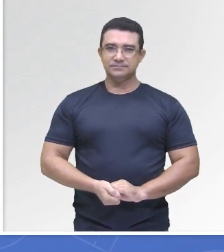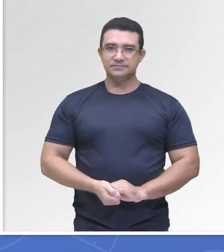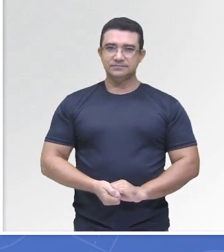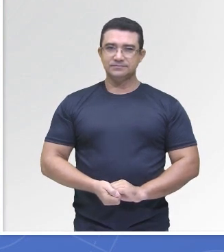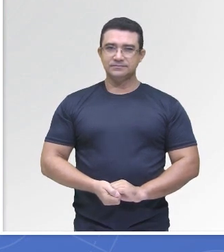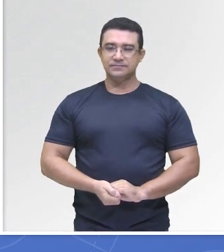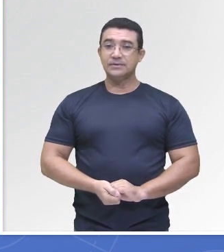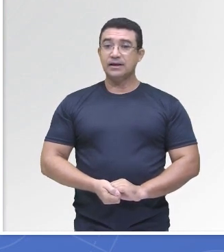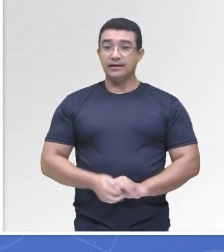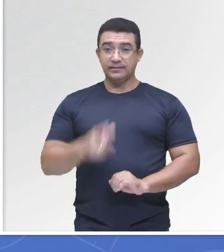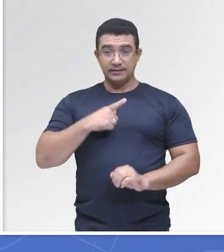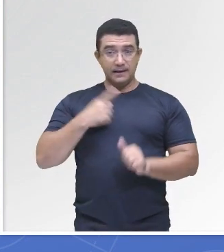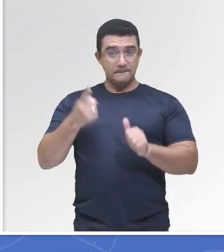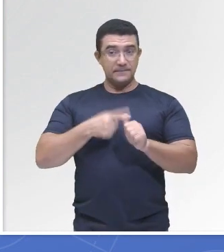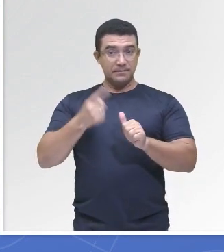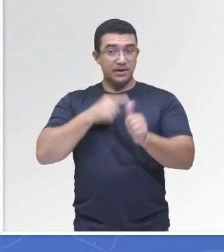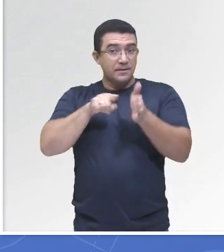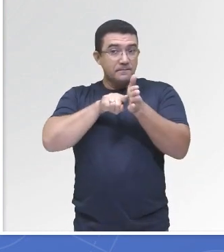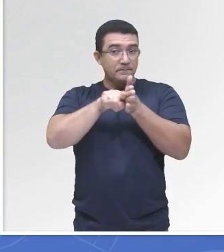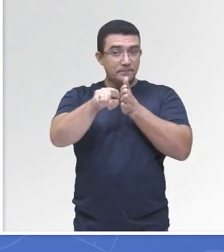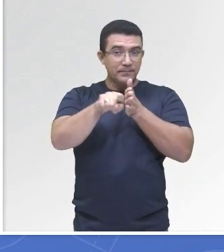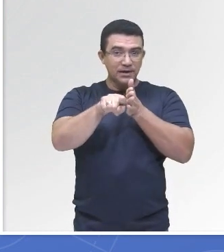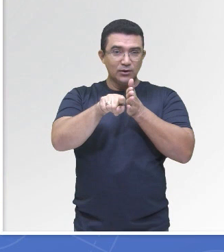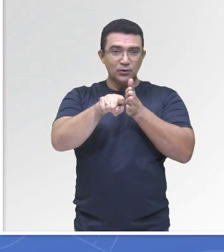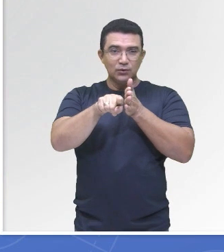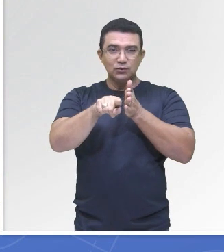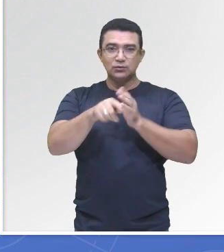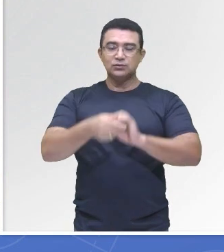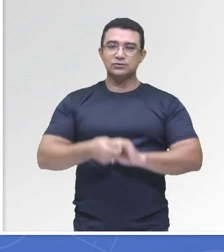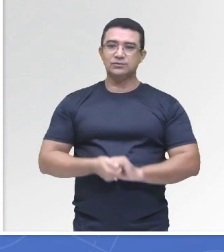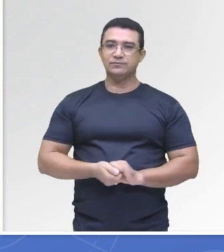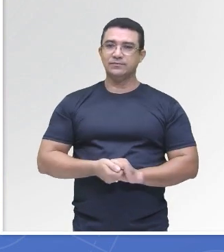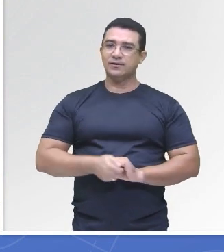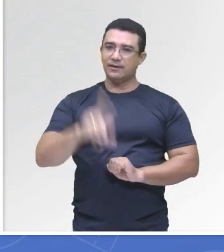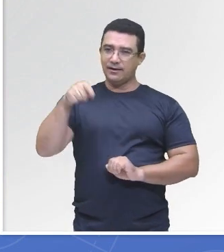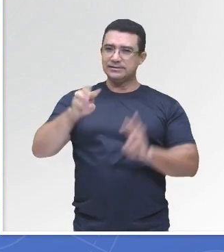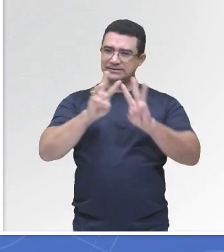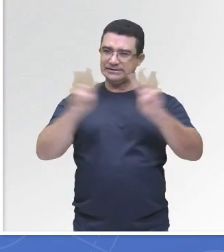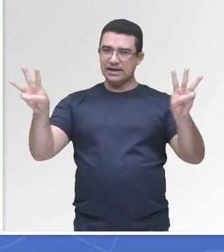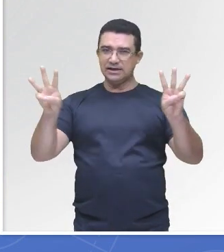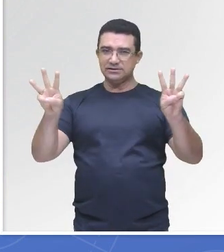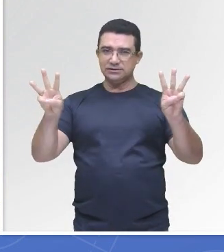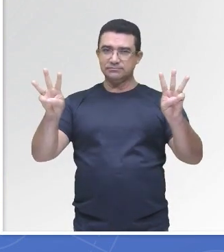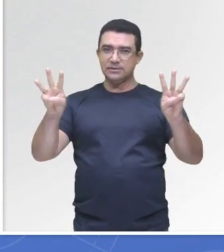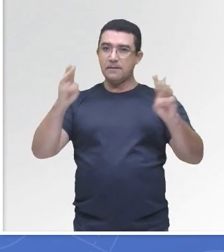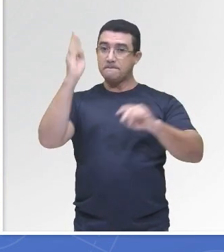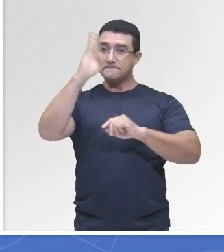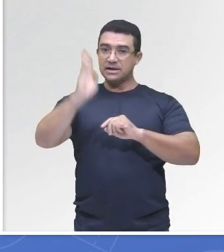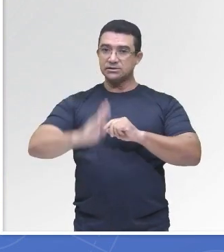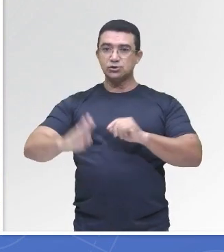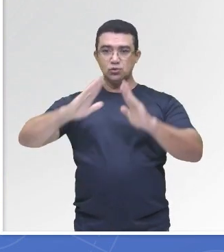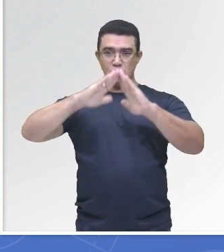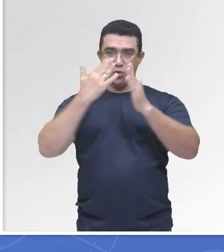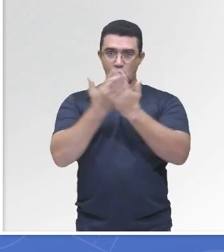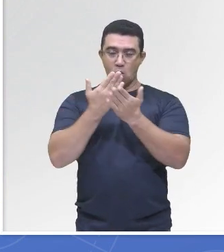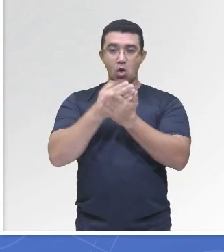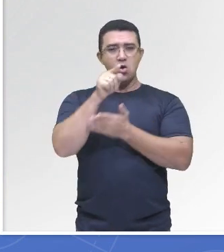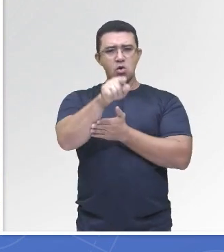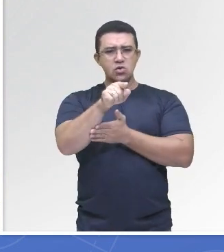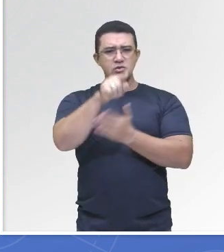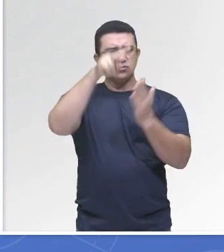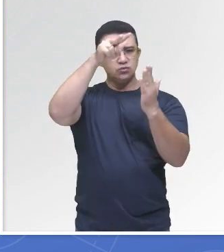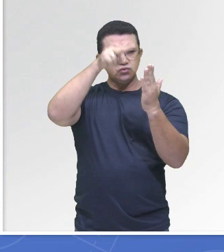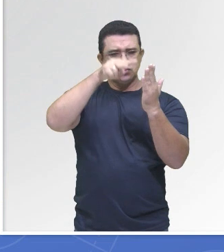Aqui a nossa primeira questão, tá? Uma questão que foi retirada lá do site Brasil Escola. E você vai fazer aí uma